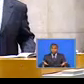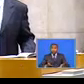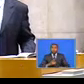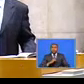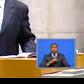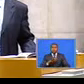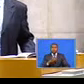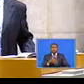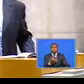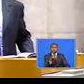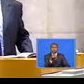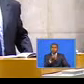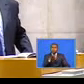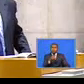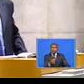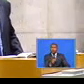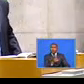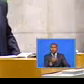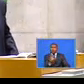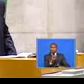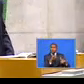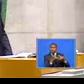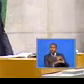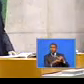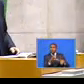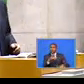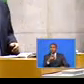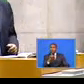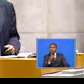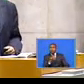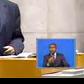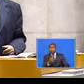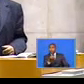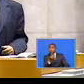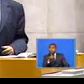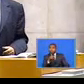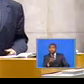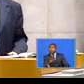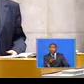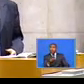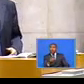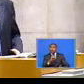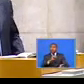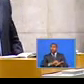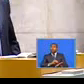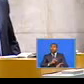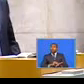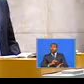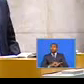volta de 6 bilhões de reais em caixa. 6 bilhões de reais em caixa, faltando